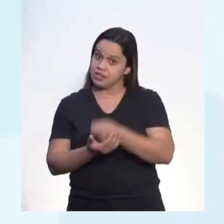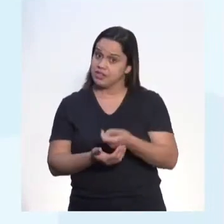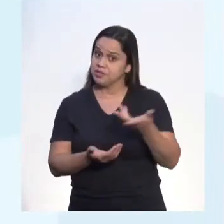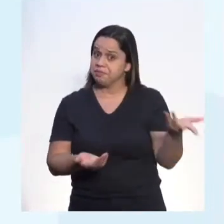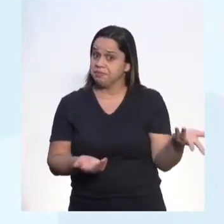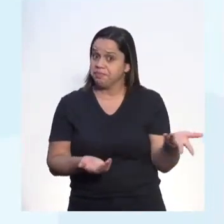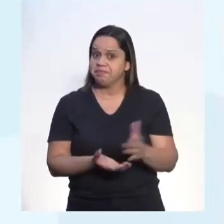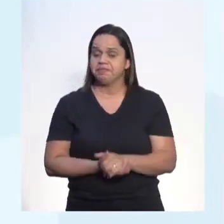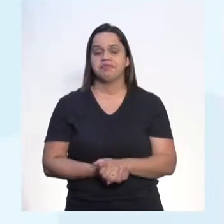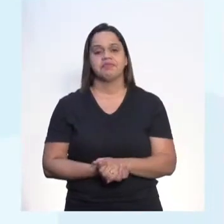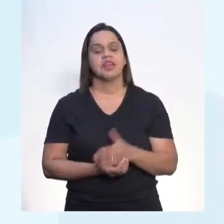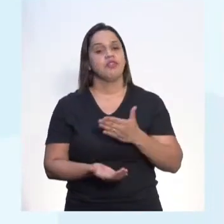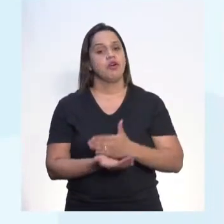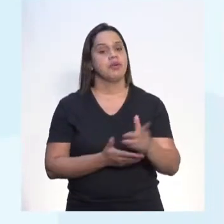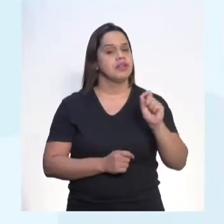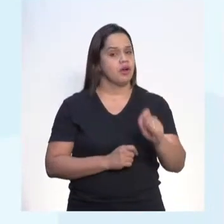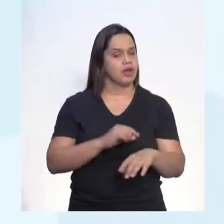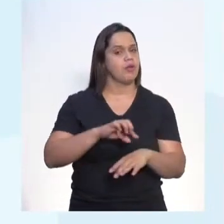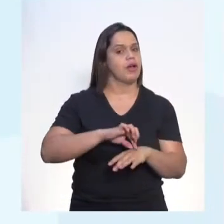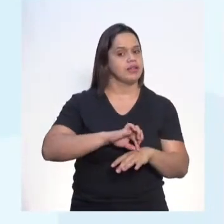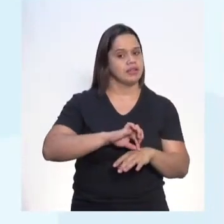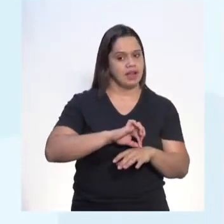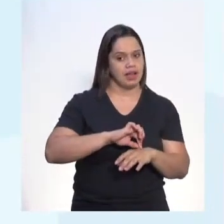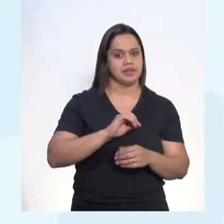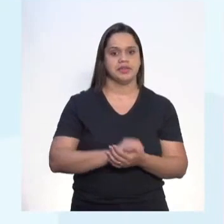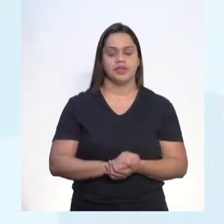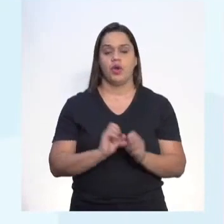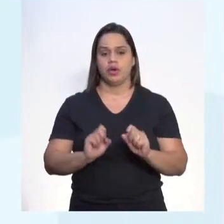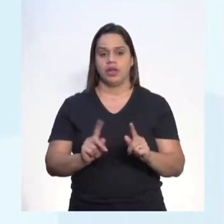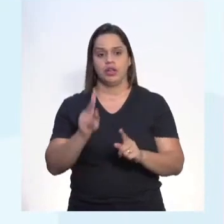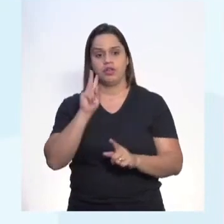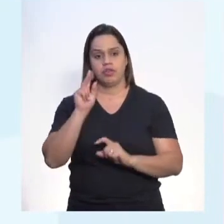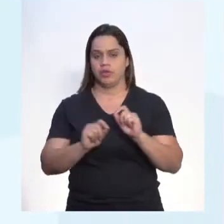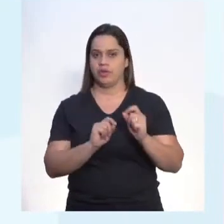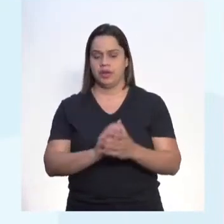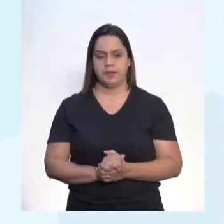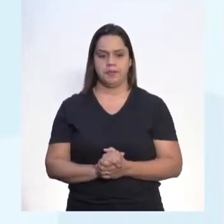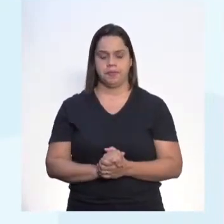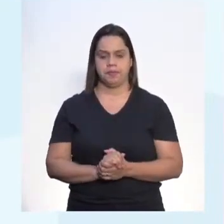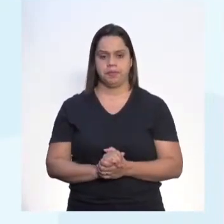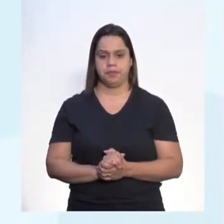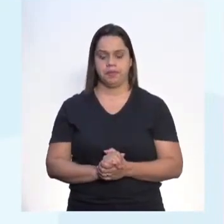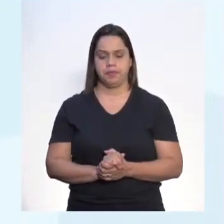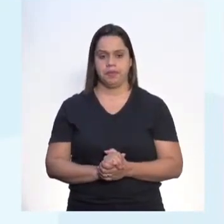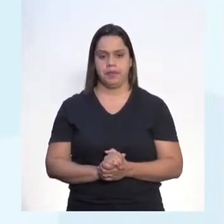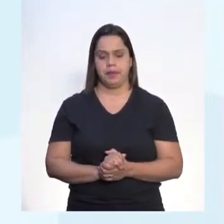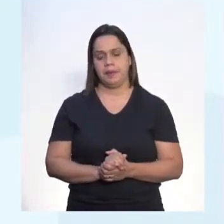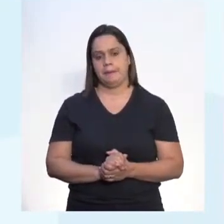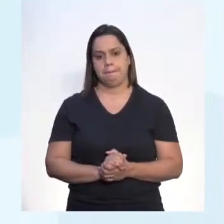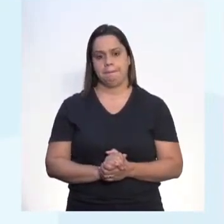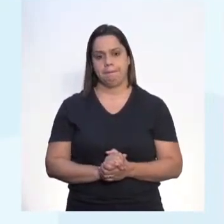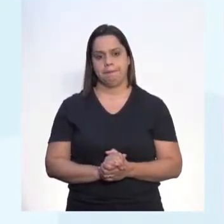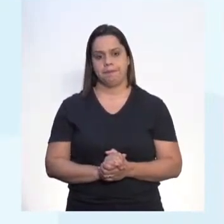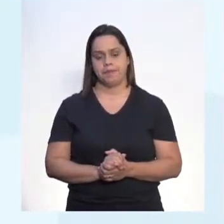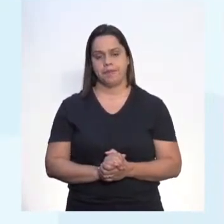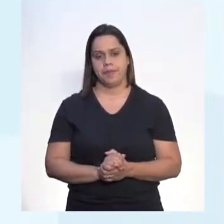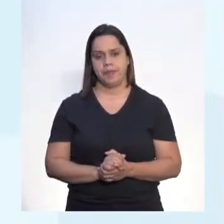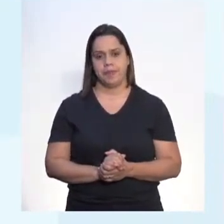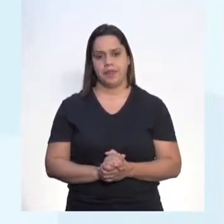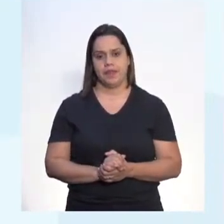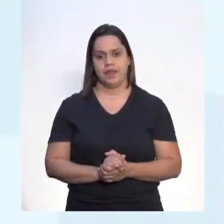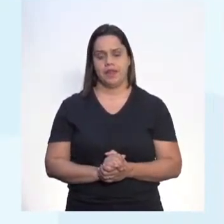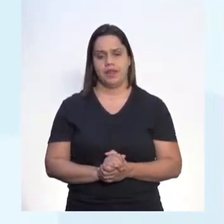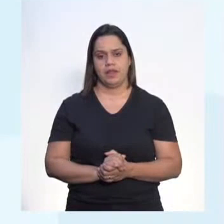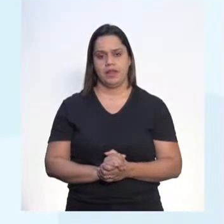vou começar com as carnes. Então, eu vou pegar o prato de carne 1 e vou